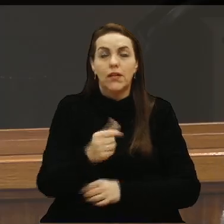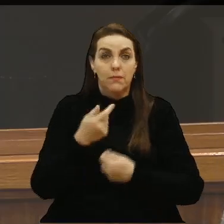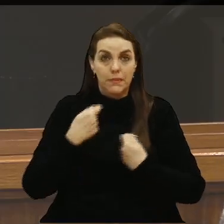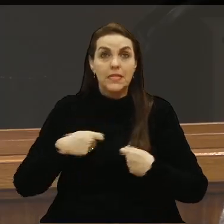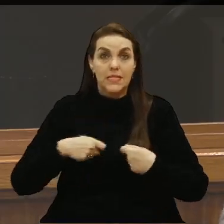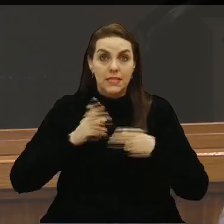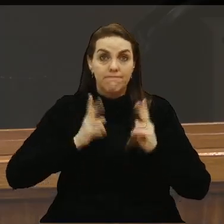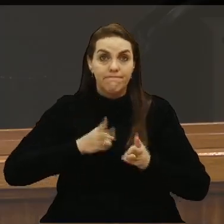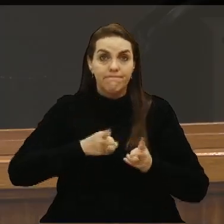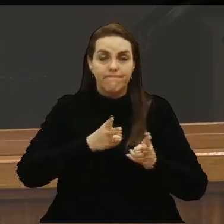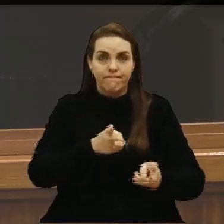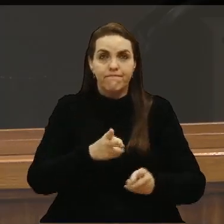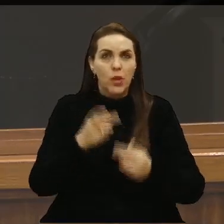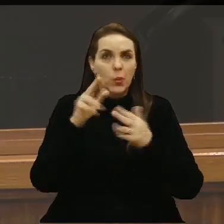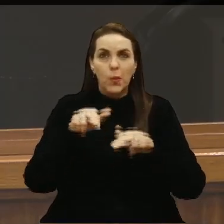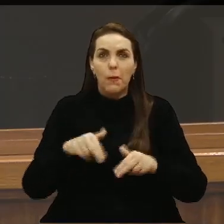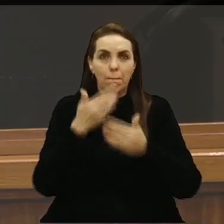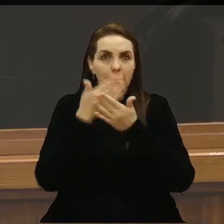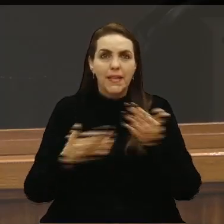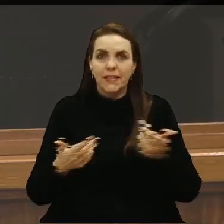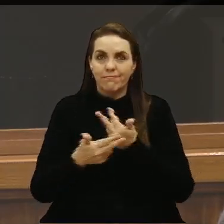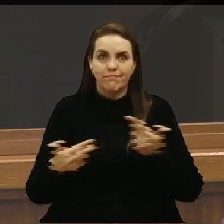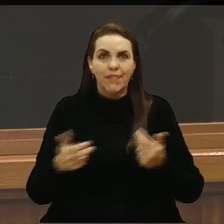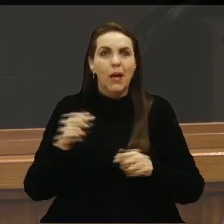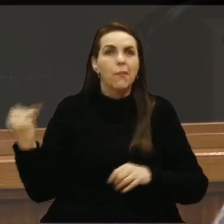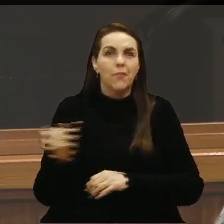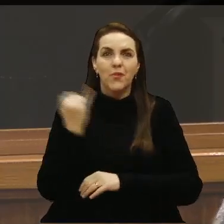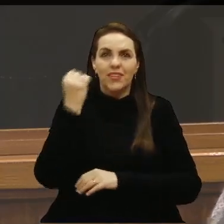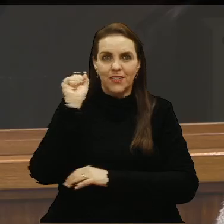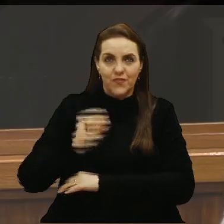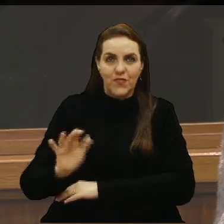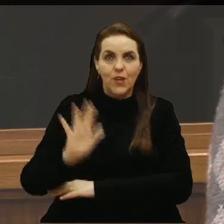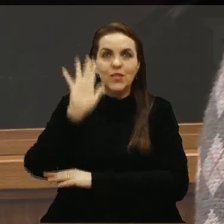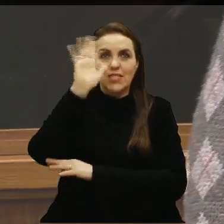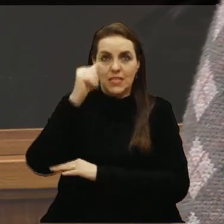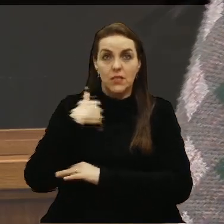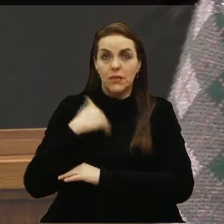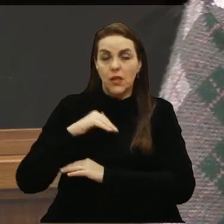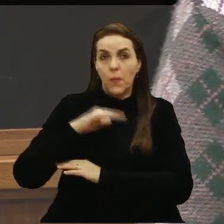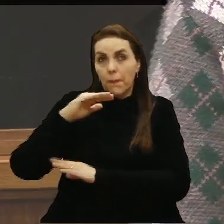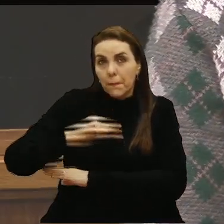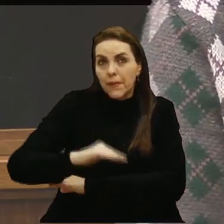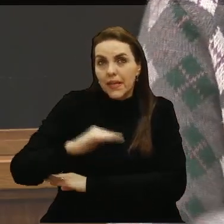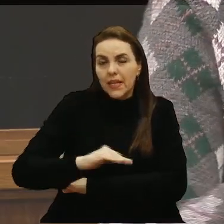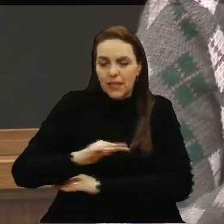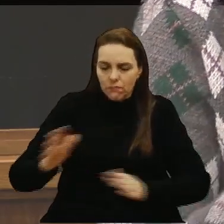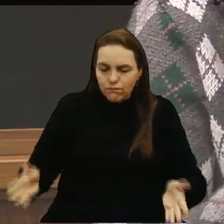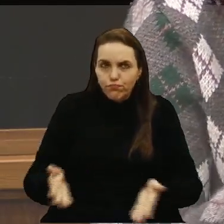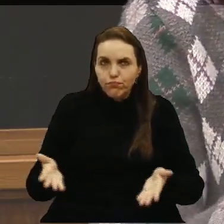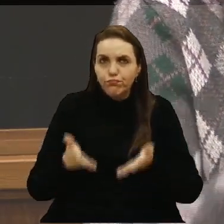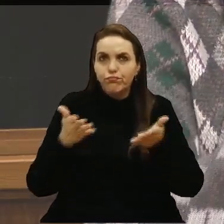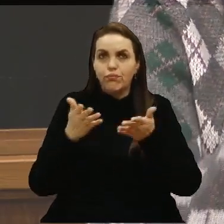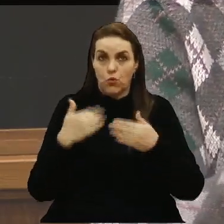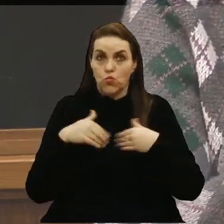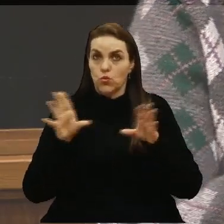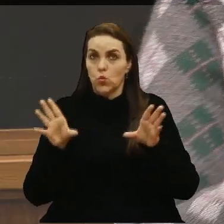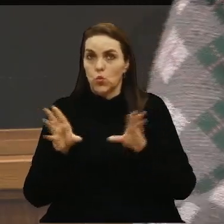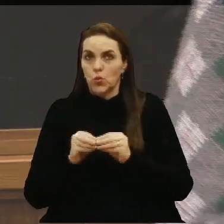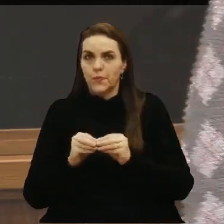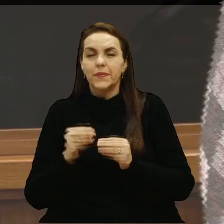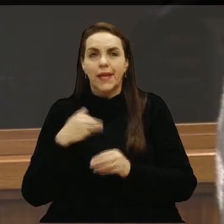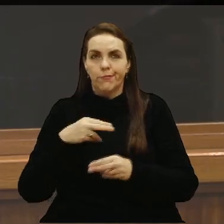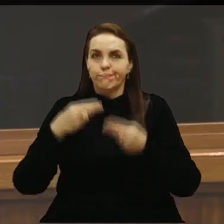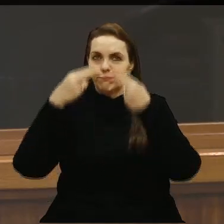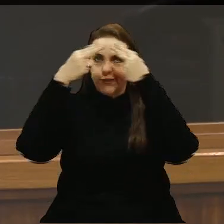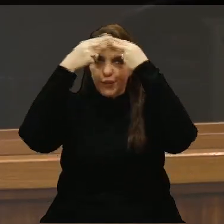não se percam. Então, muito importante valorizar isso. Desde pequenininha, já vou concluir. Eu tenho um trauma, porque eu dançava